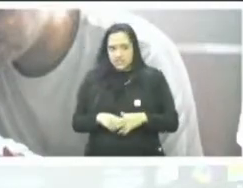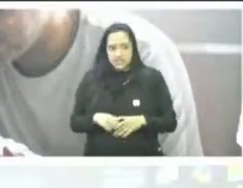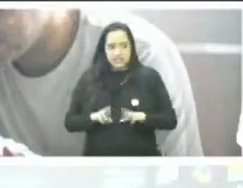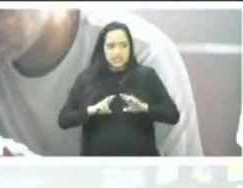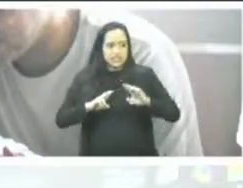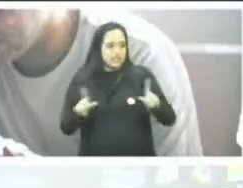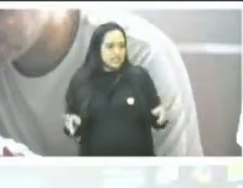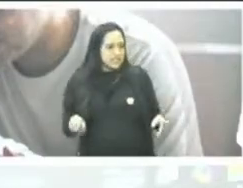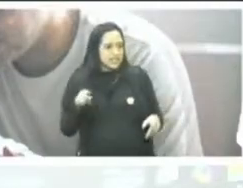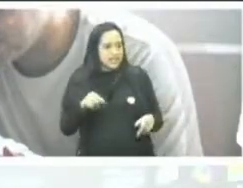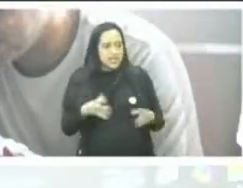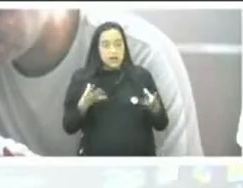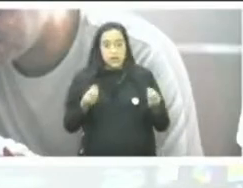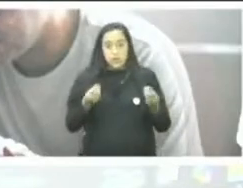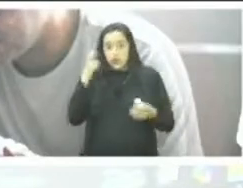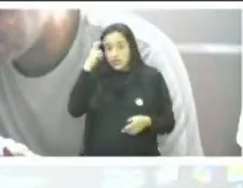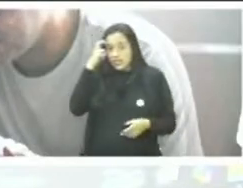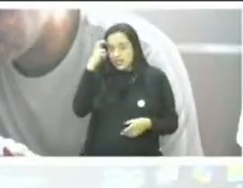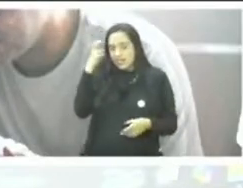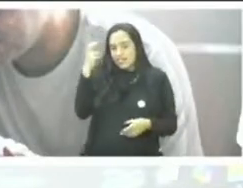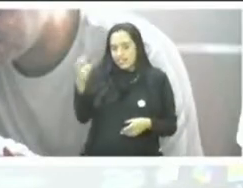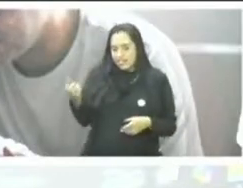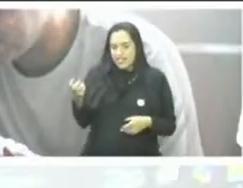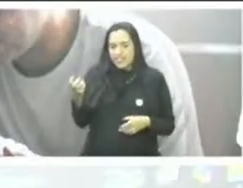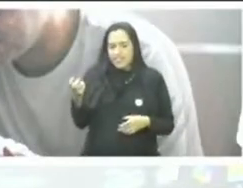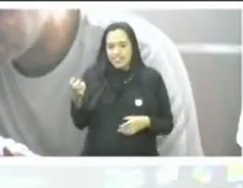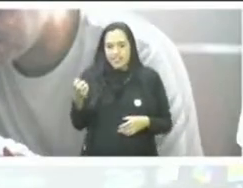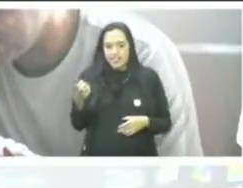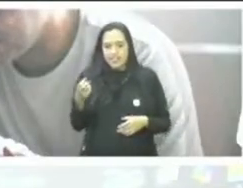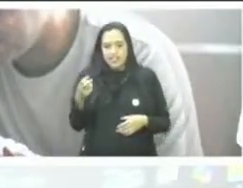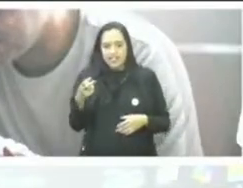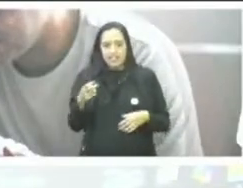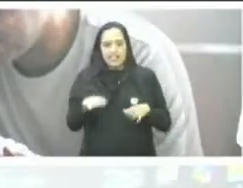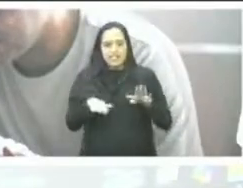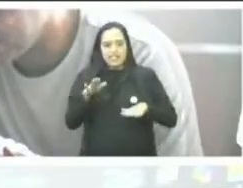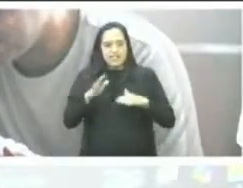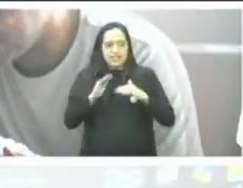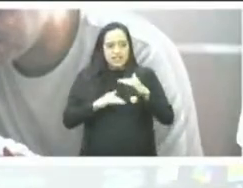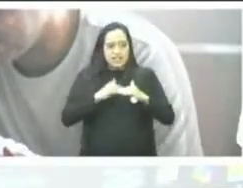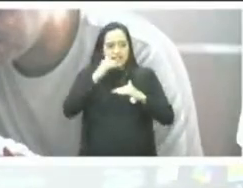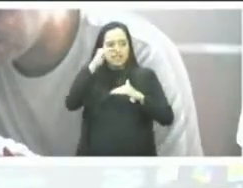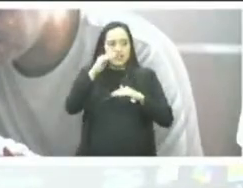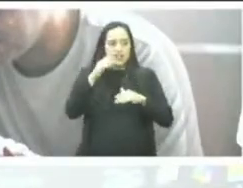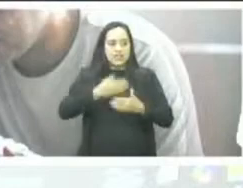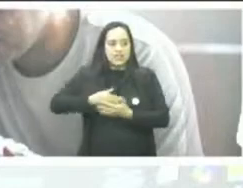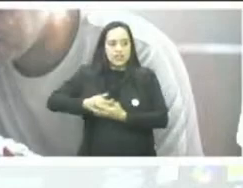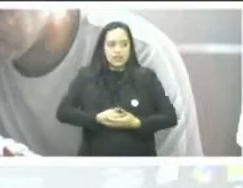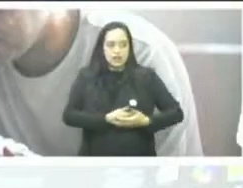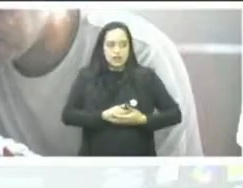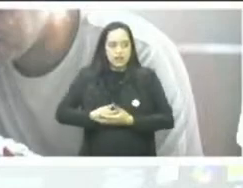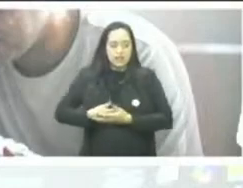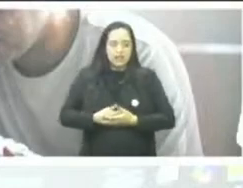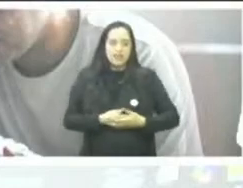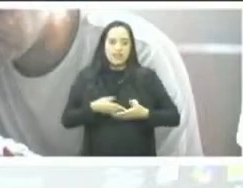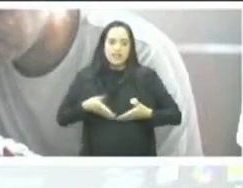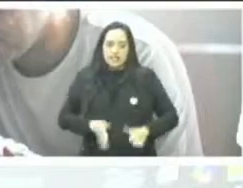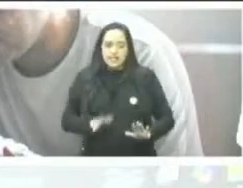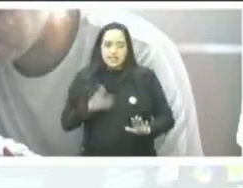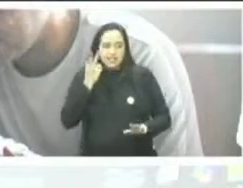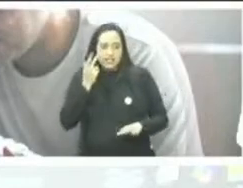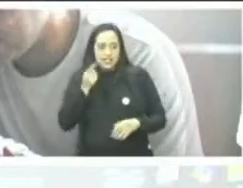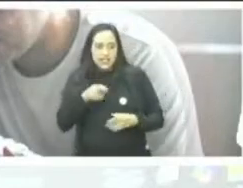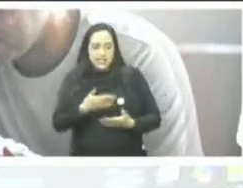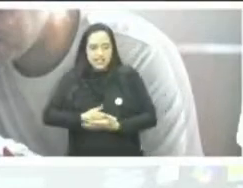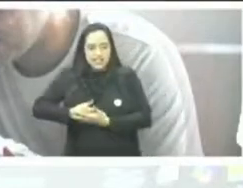contrário, em alguns aspectos ela está um pouco acima da média de alguns bebês a termo, né? E é isso, essa criancinha